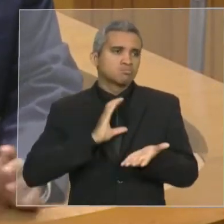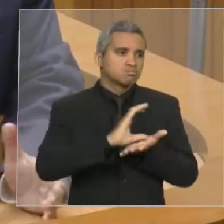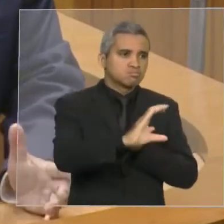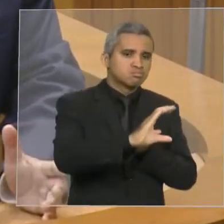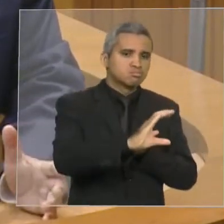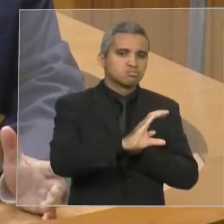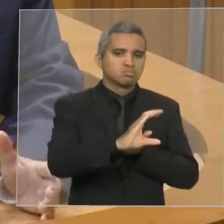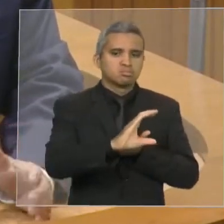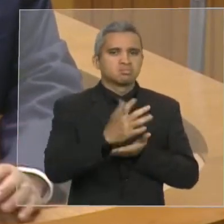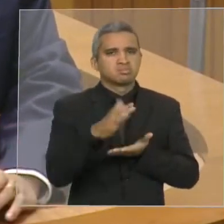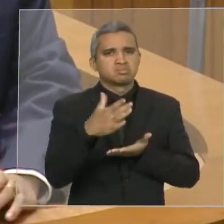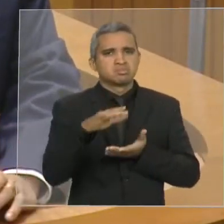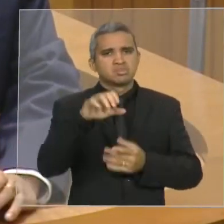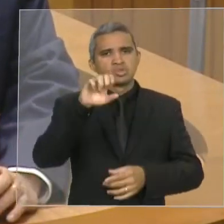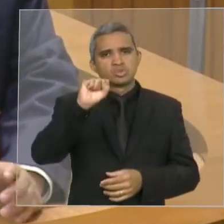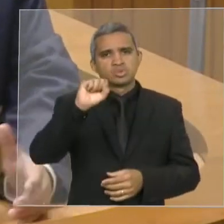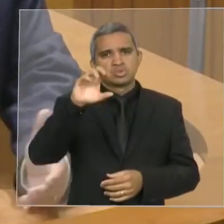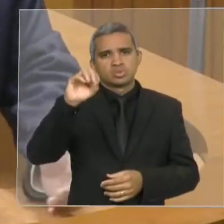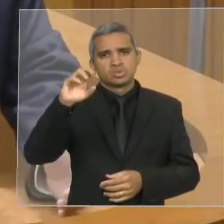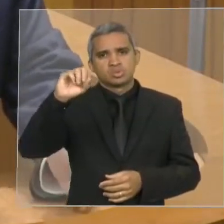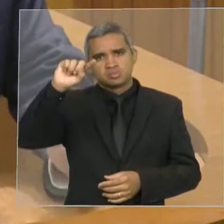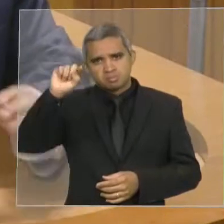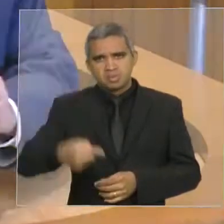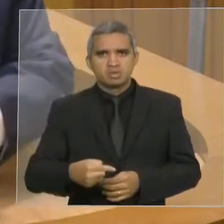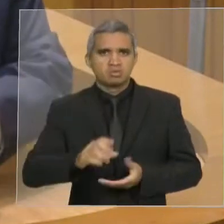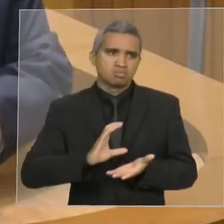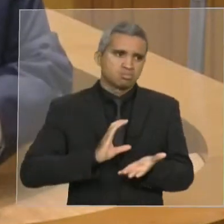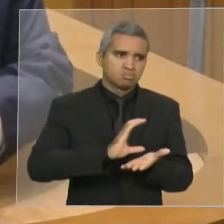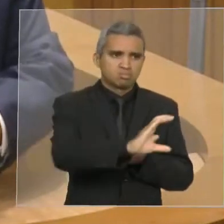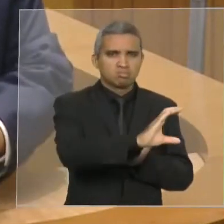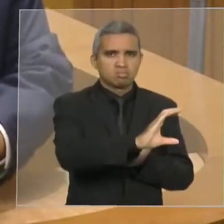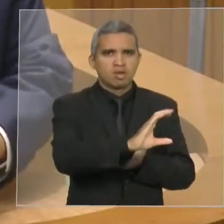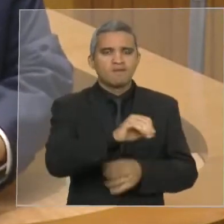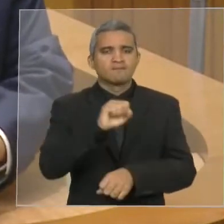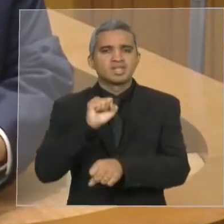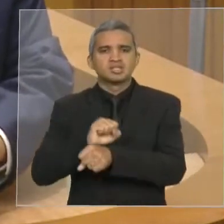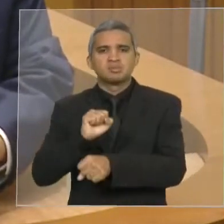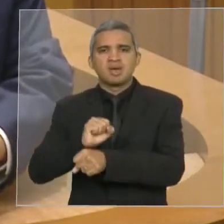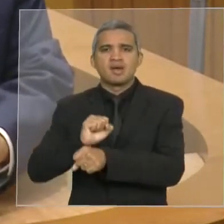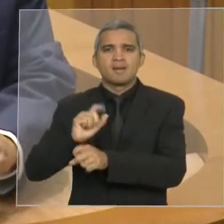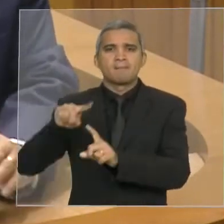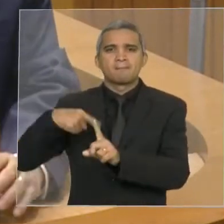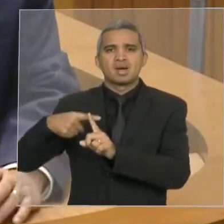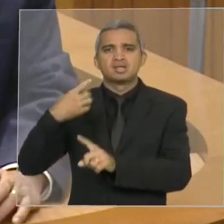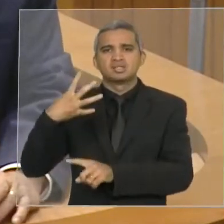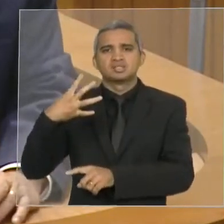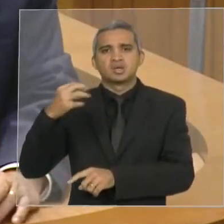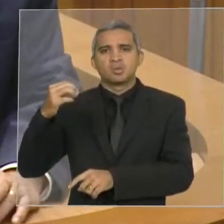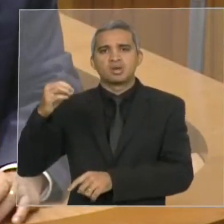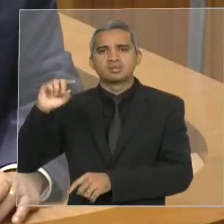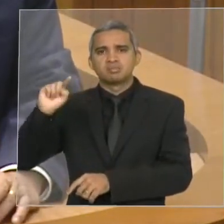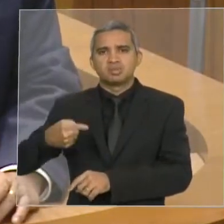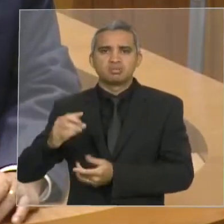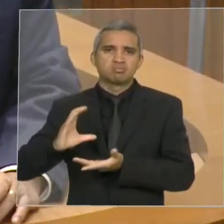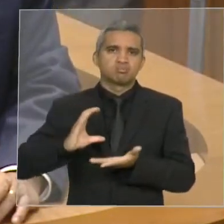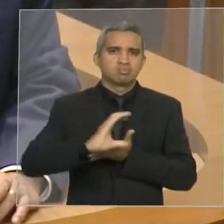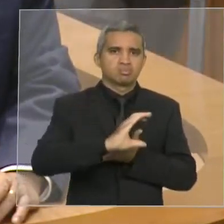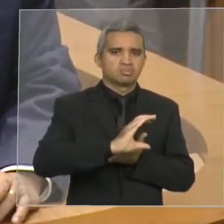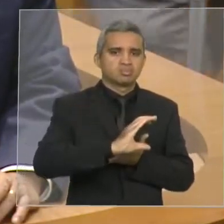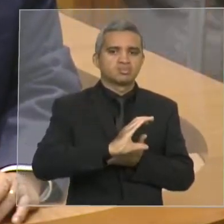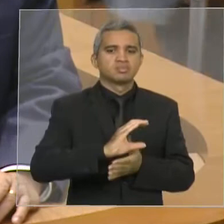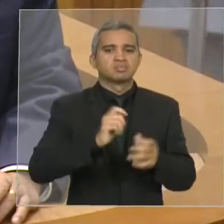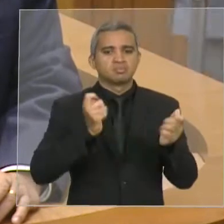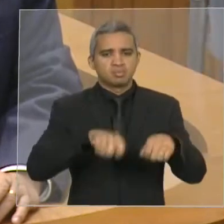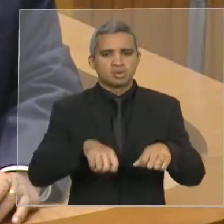quase 800 mil já liberado e mais 400 mil a liberar, para que fosse refeito completamente o